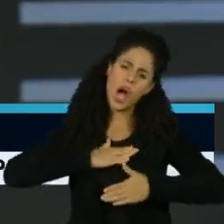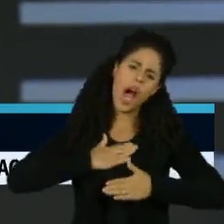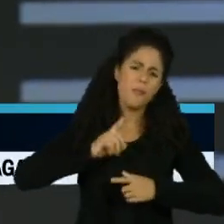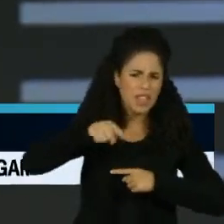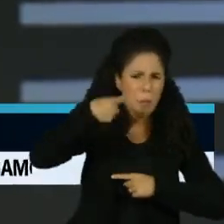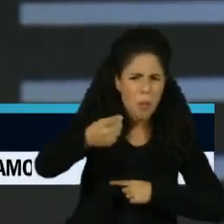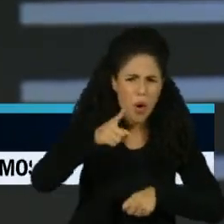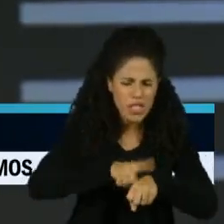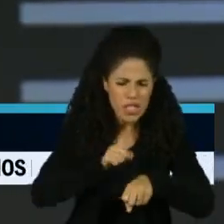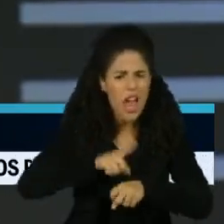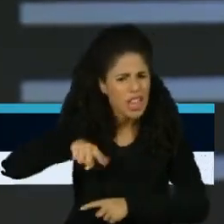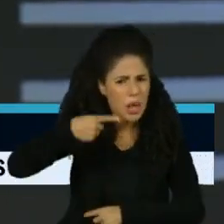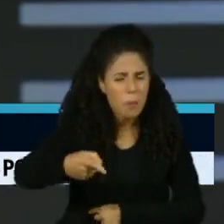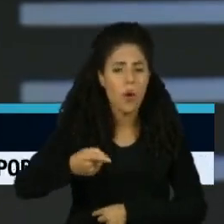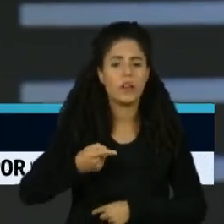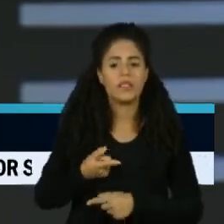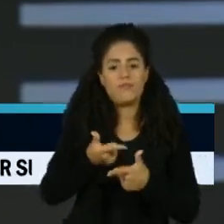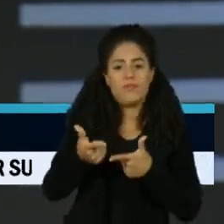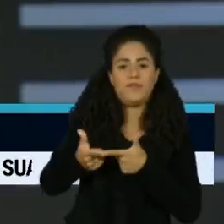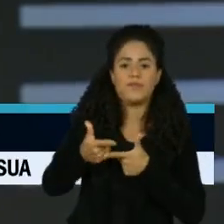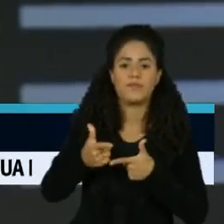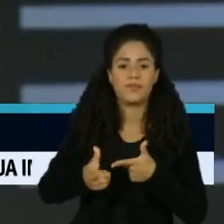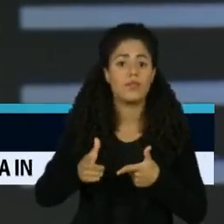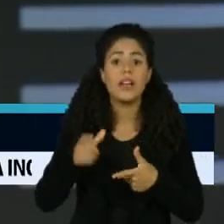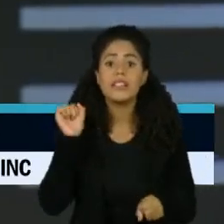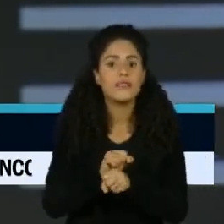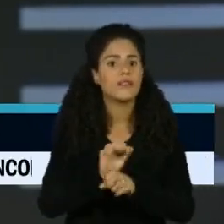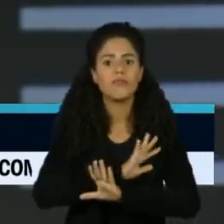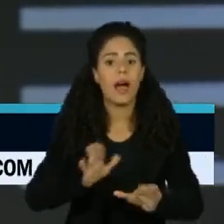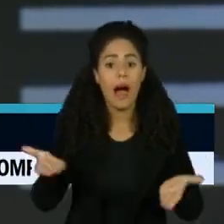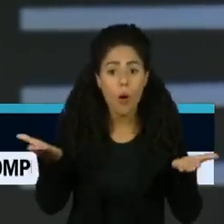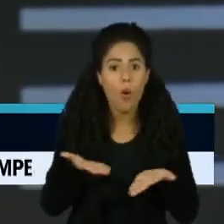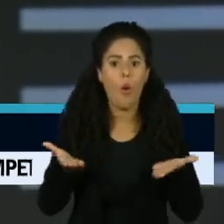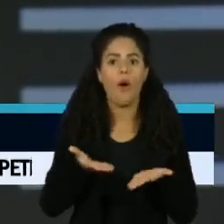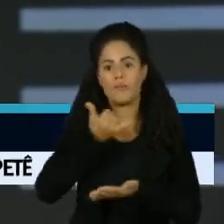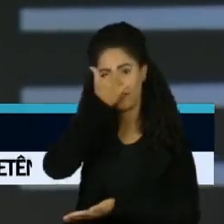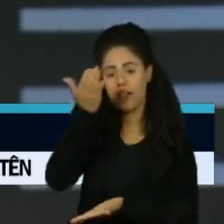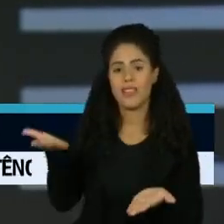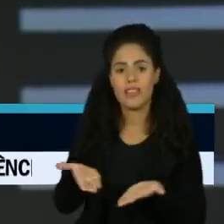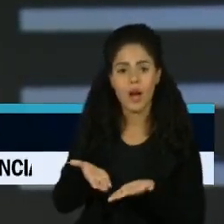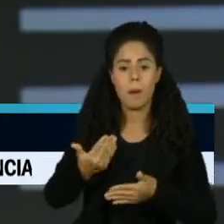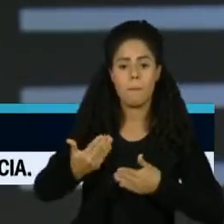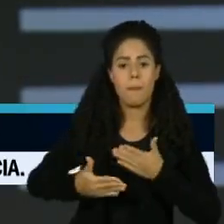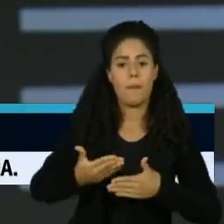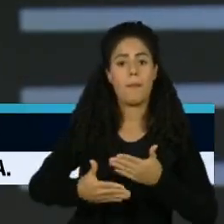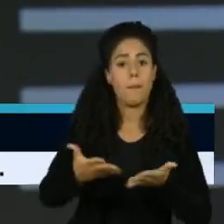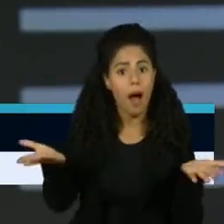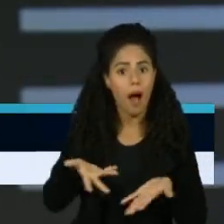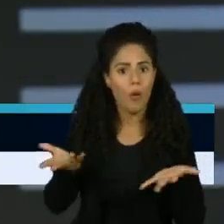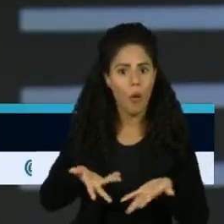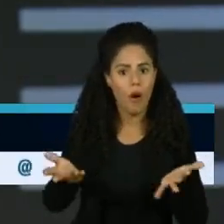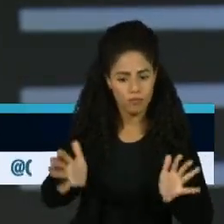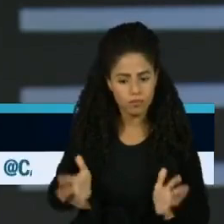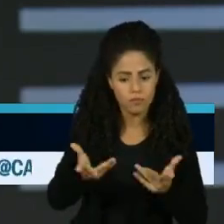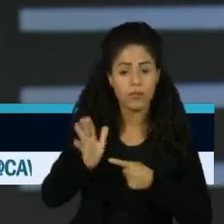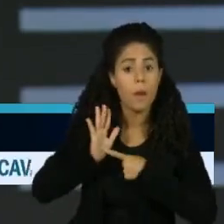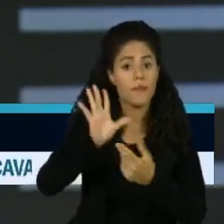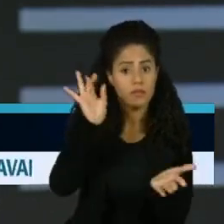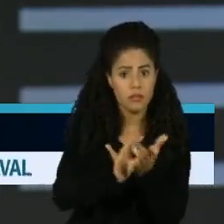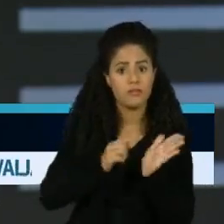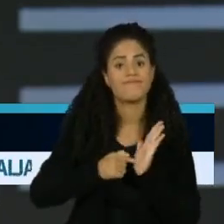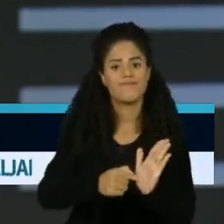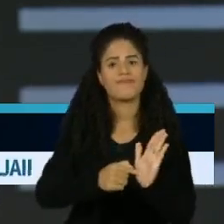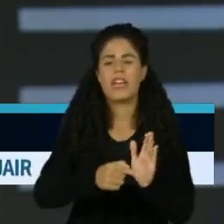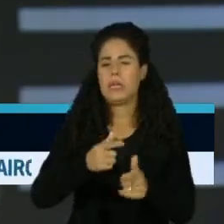na hora que ela vai para 39 você tem que ir você não pode mais ter um tratamento gradual você tem que entrar com tratamento de choque nós temos também